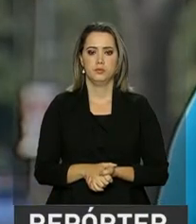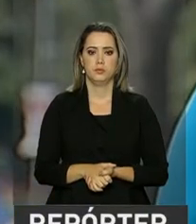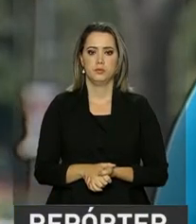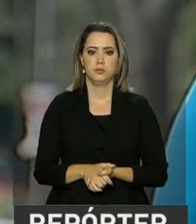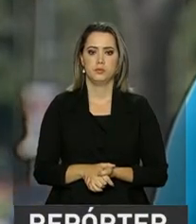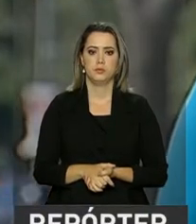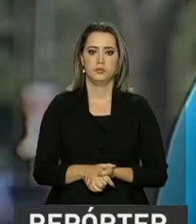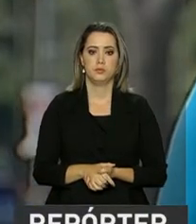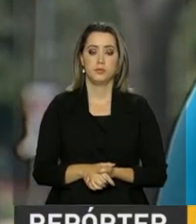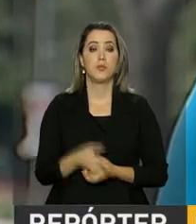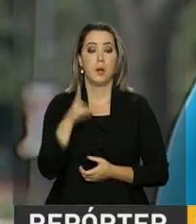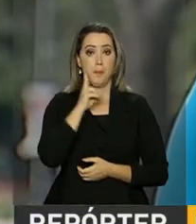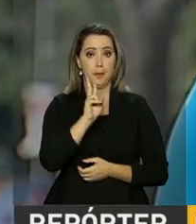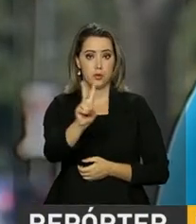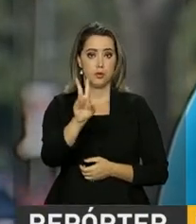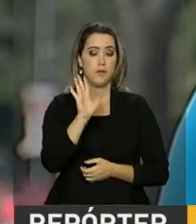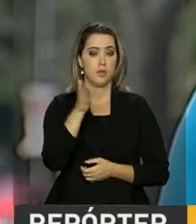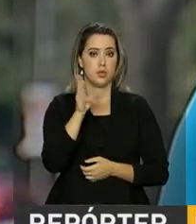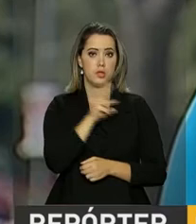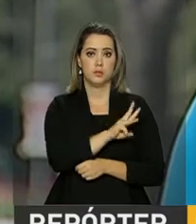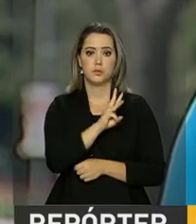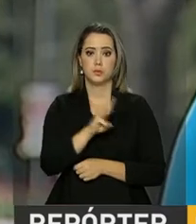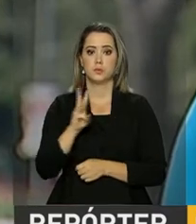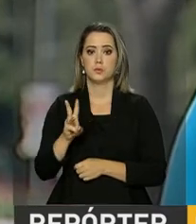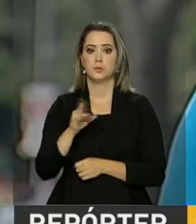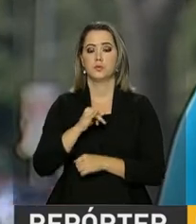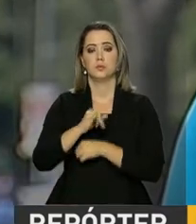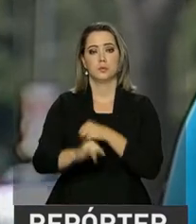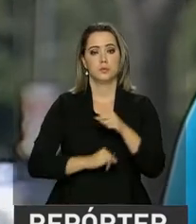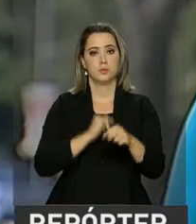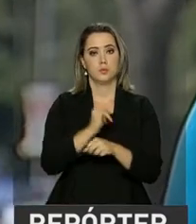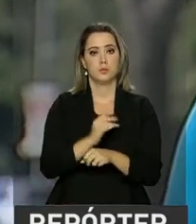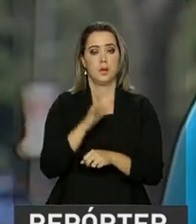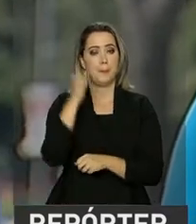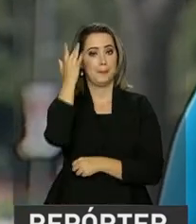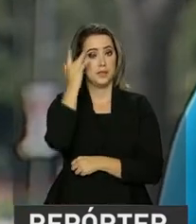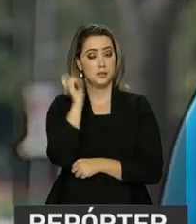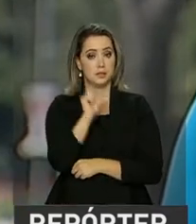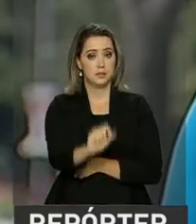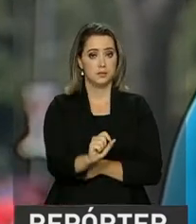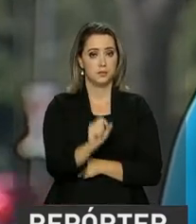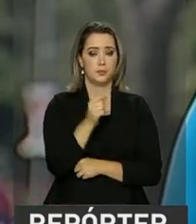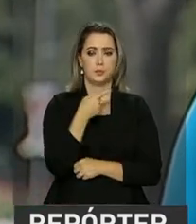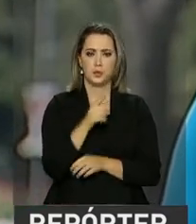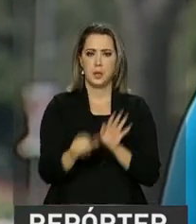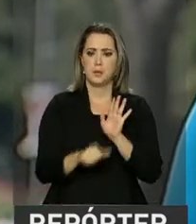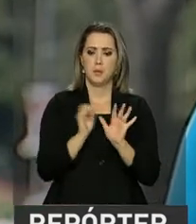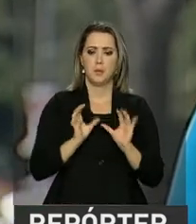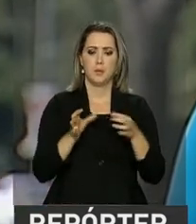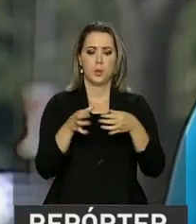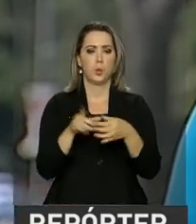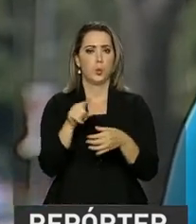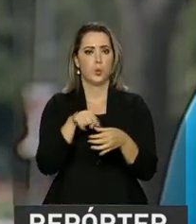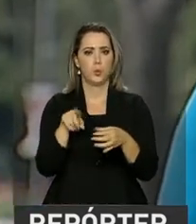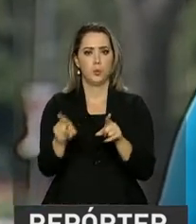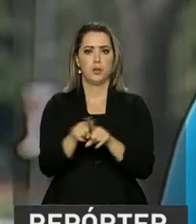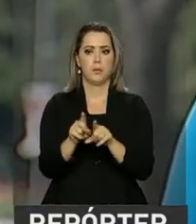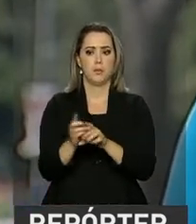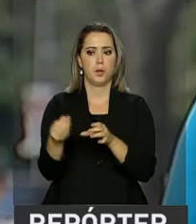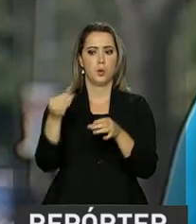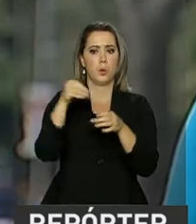a consulta vai estar disponível pelo site da receita federal a partir de amanhã esse primeiro lote contempla também